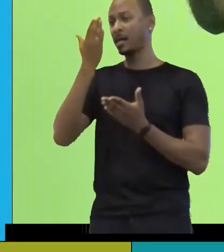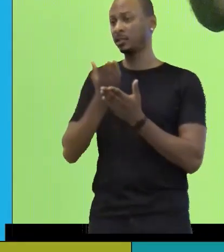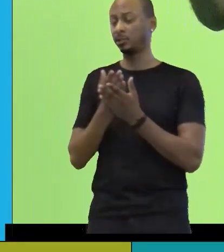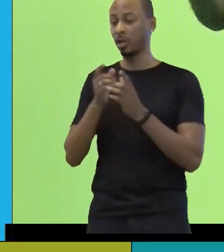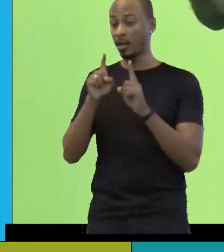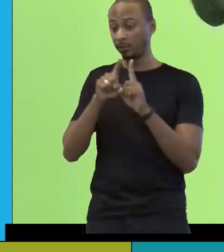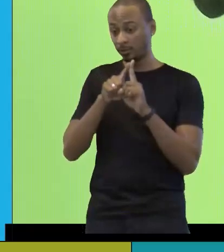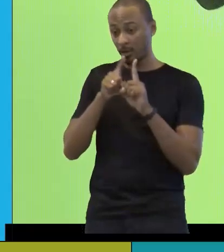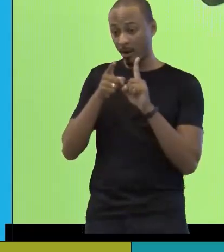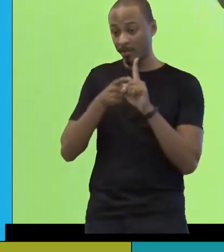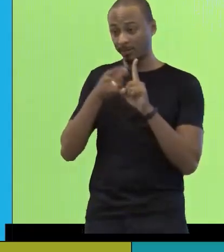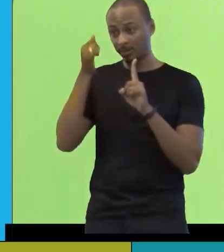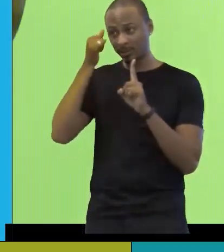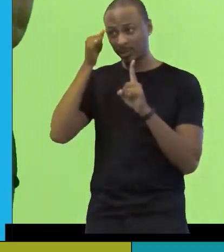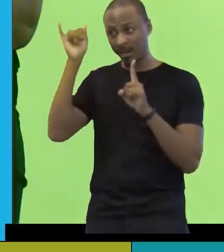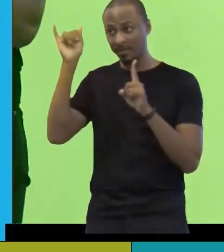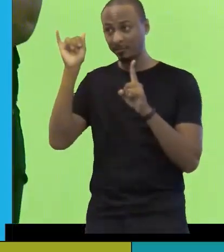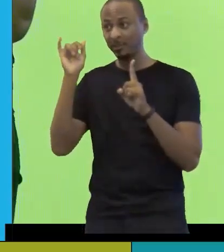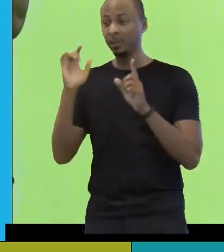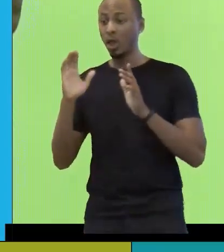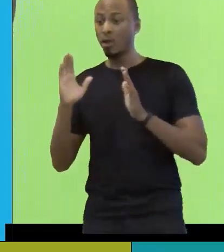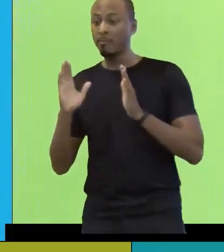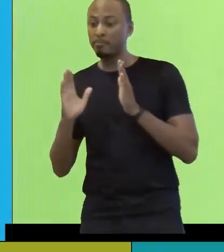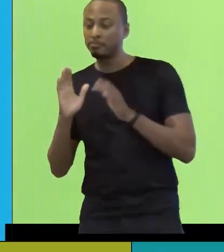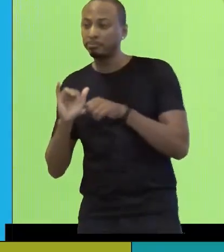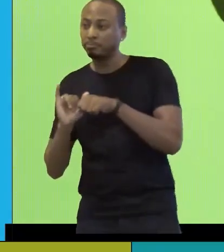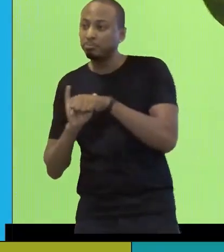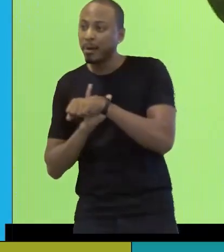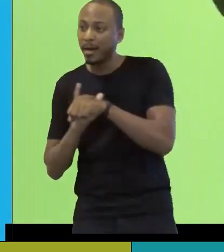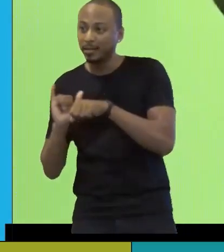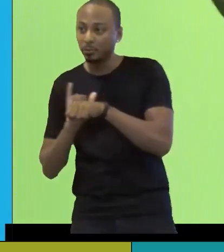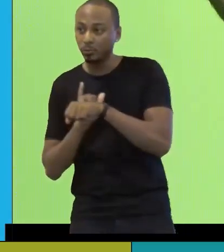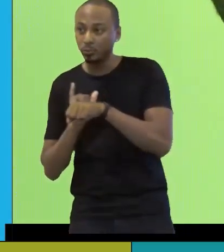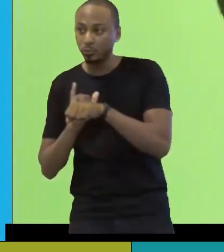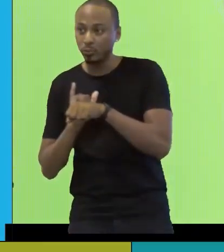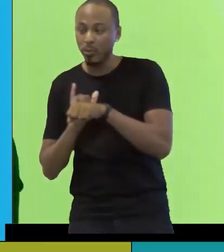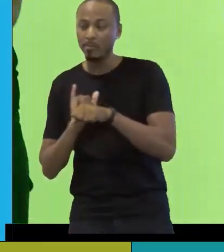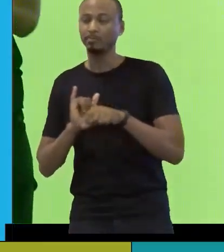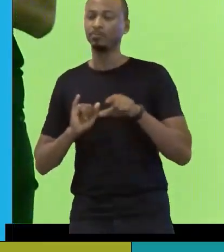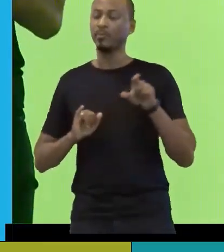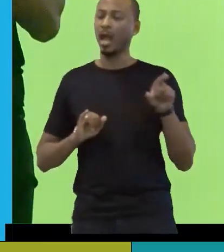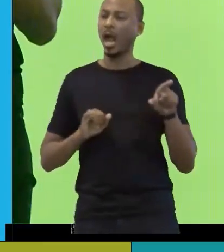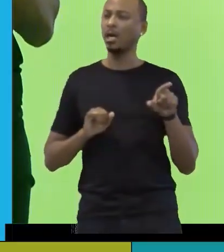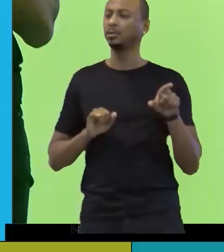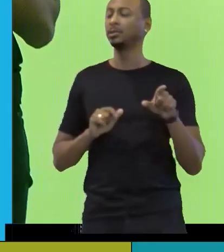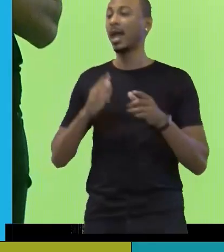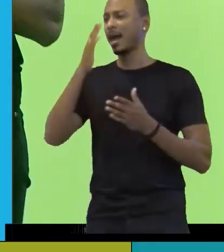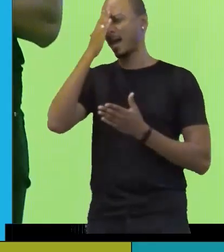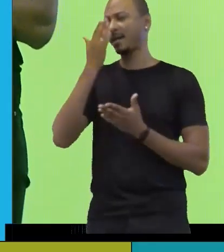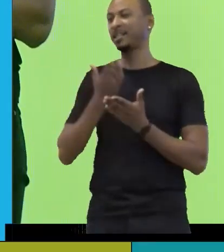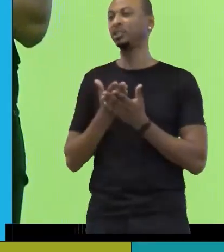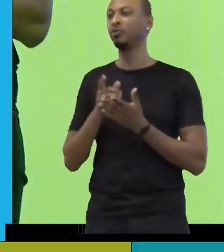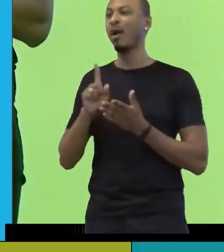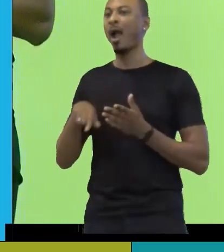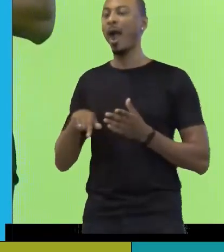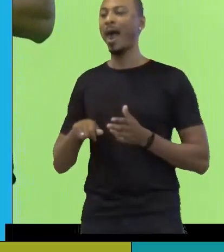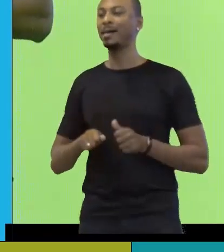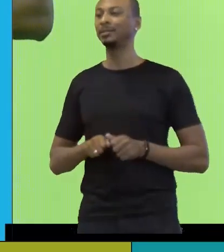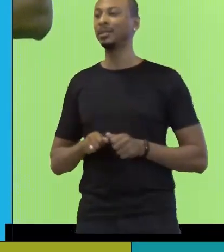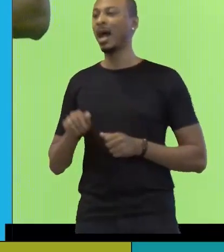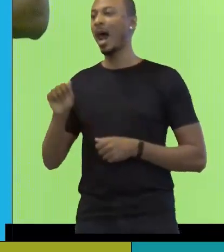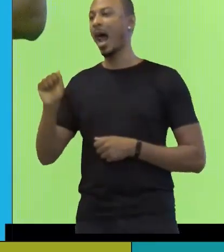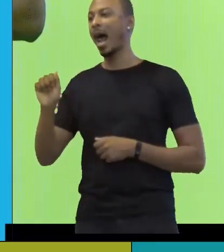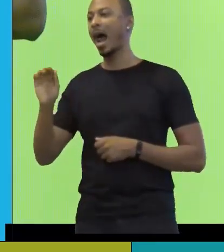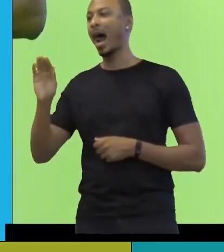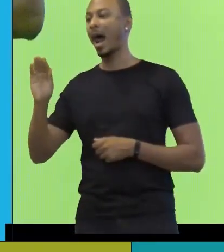disso? Como eles consideram que os métodos contraceptivos são métodos abortivos, Eles não